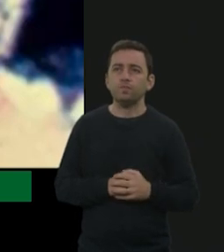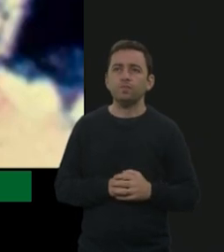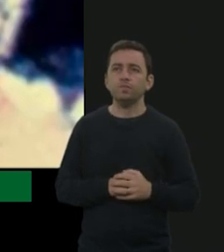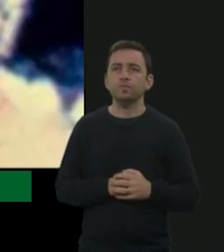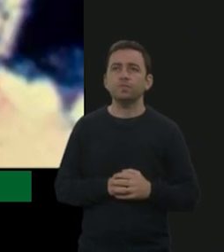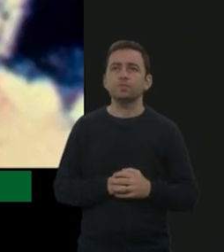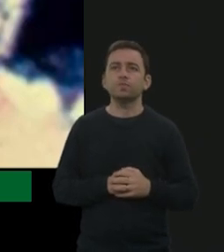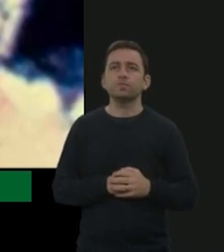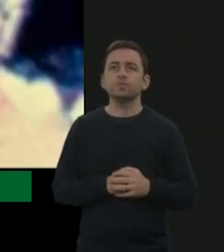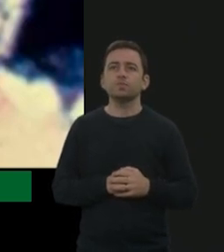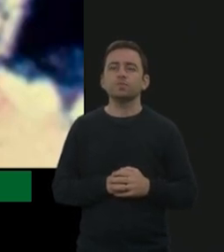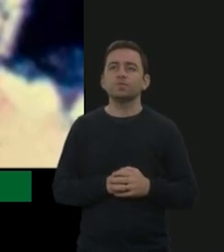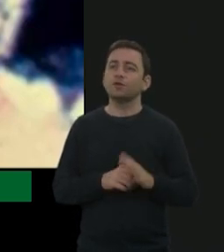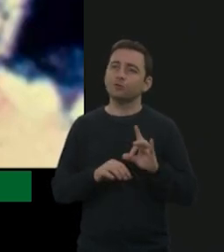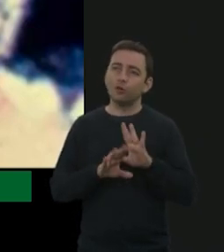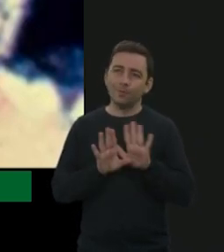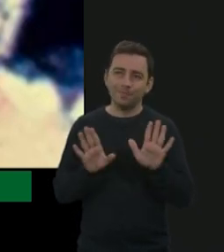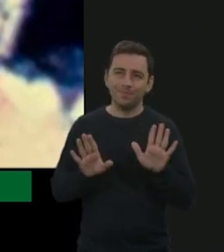Acho que era isso.